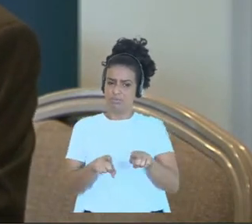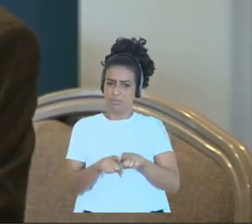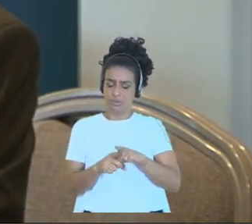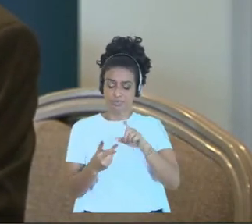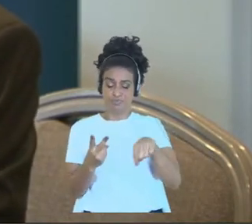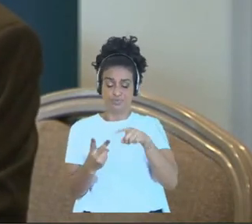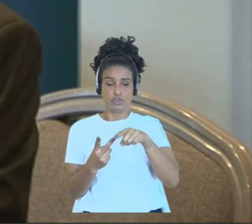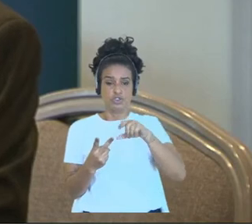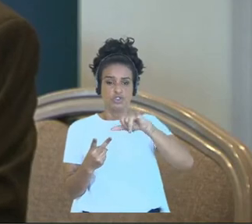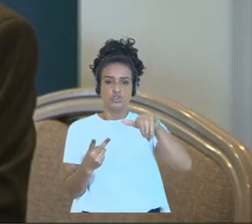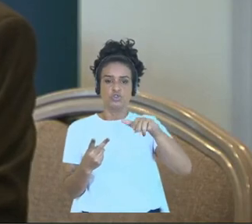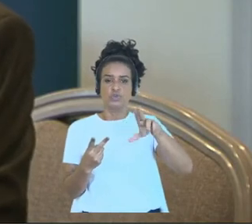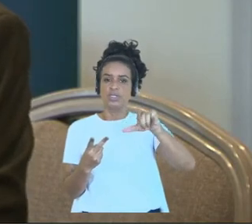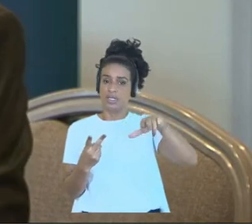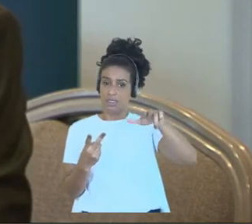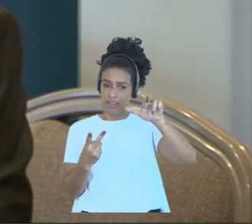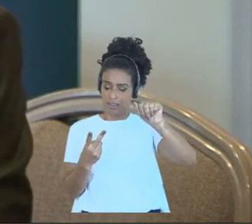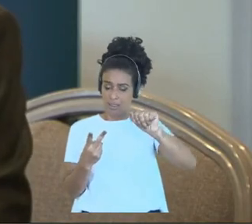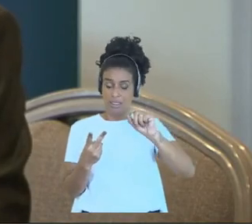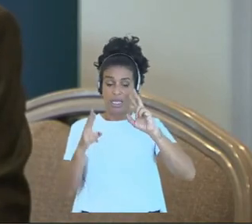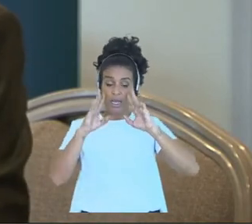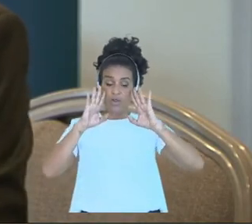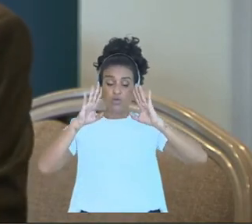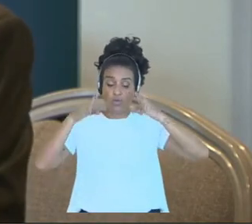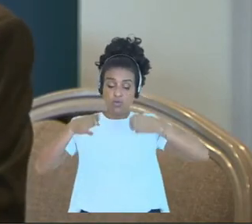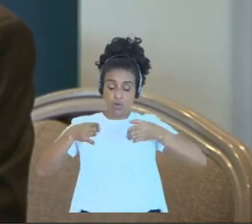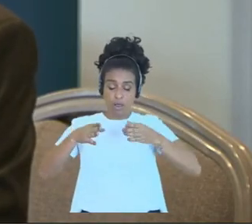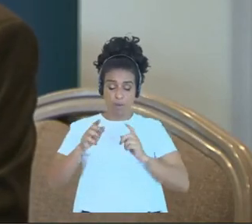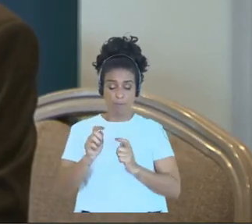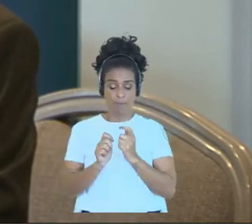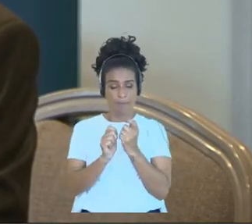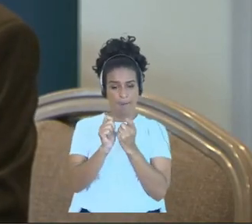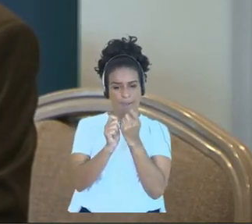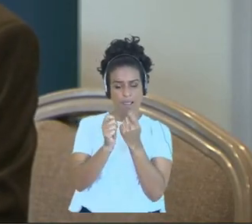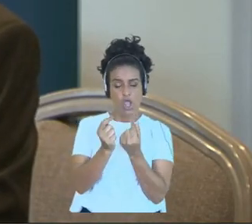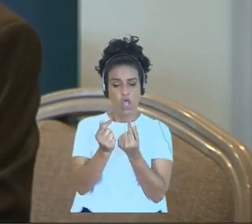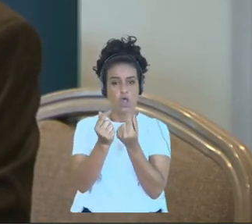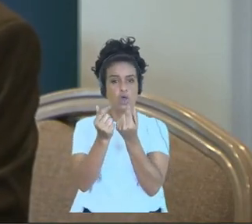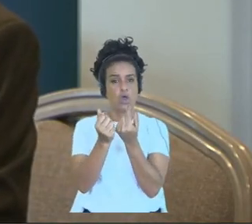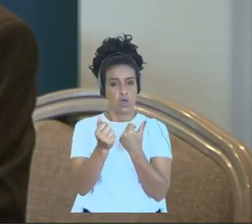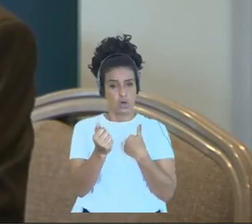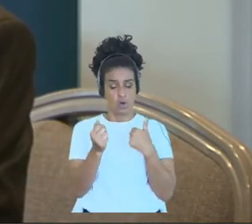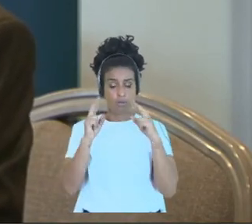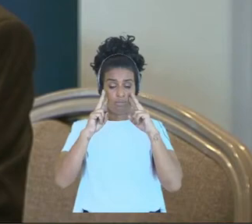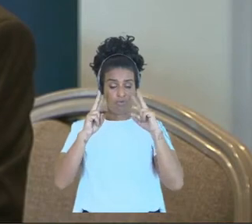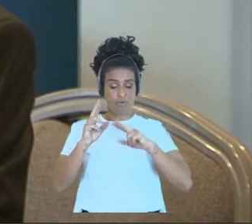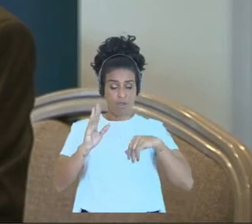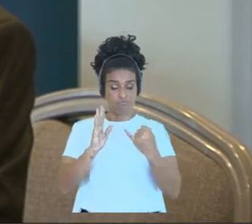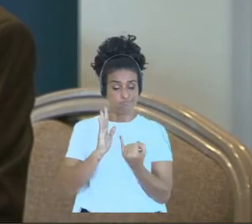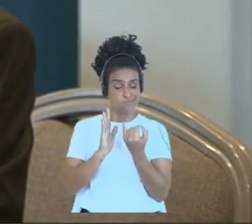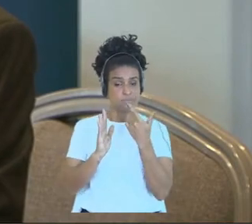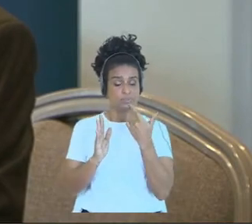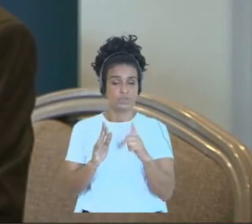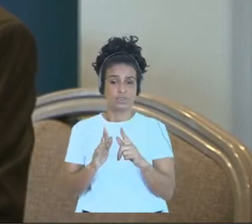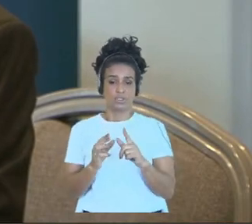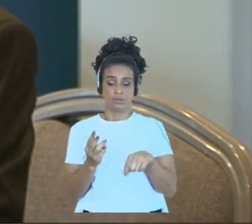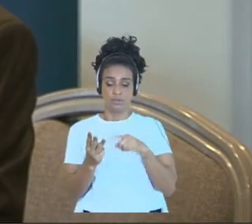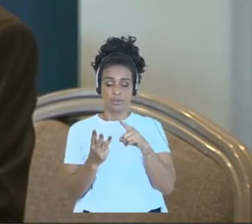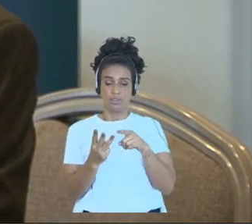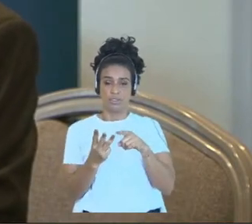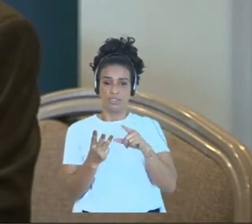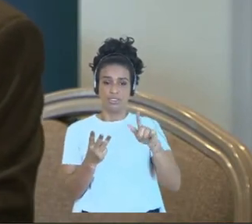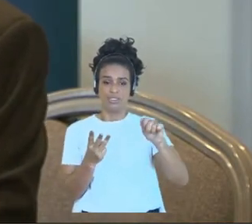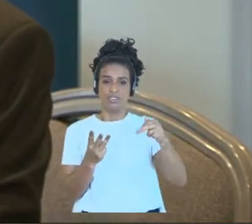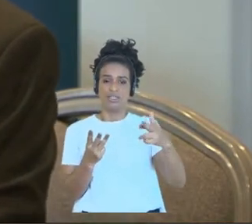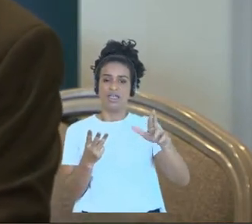Juliana Damasceno vai falar do aspecto mais econômico, dos desafios fiscais. E a conclusão do Guilherme Casarões, falando do